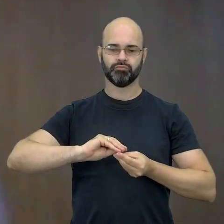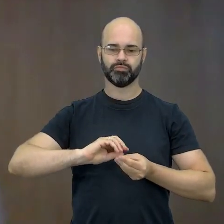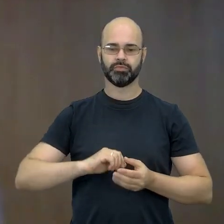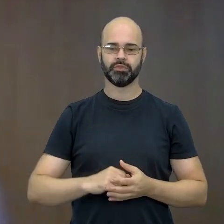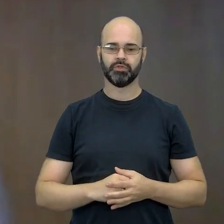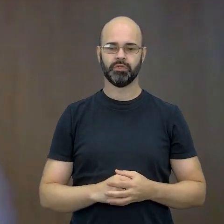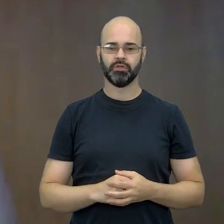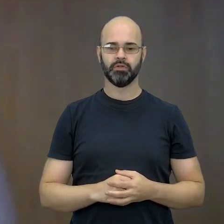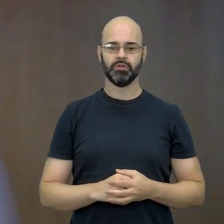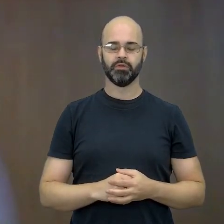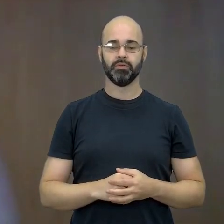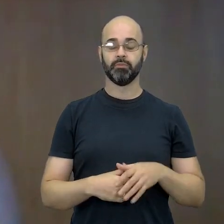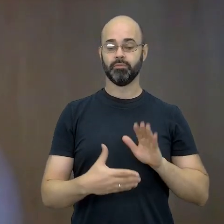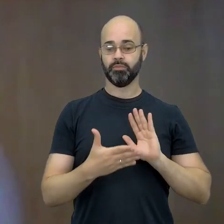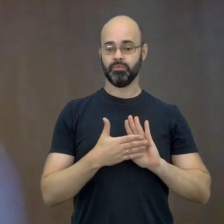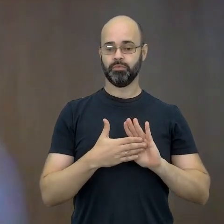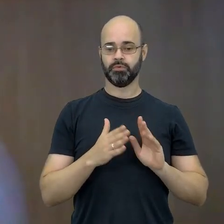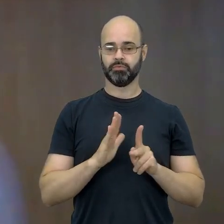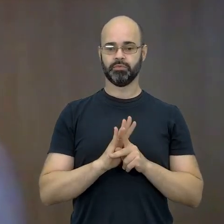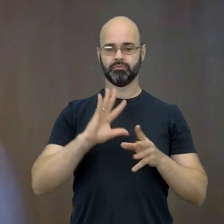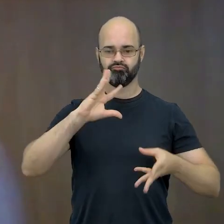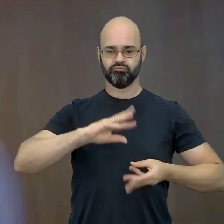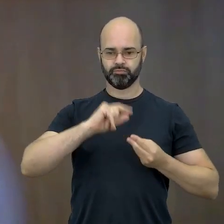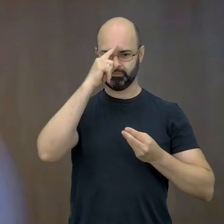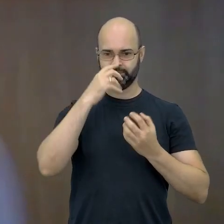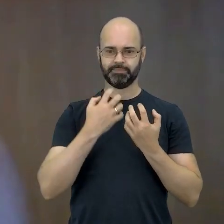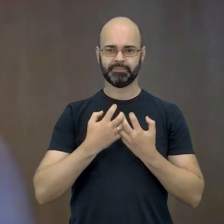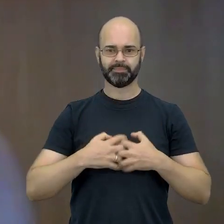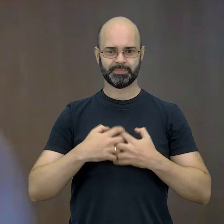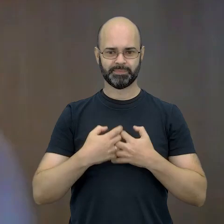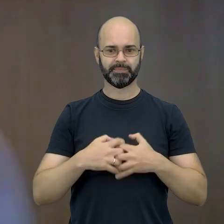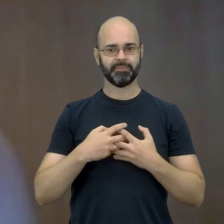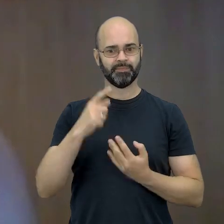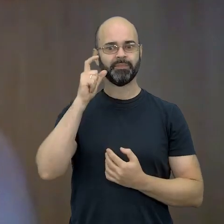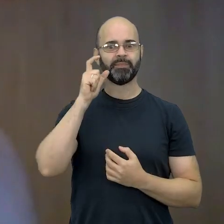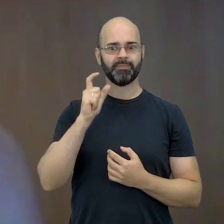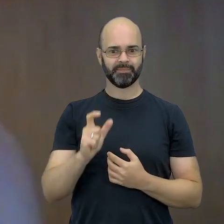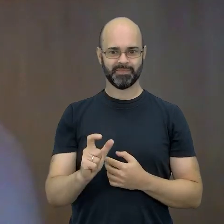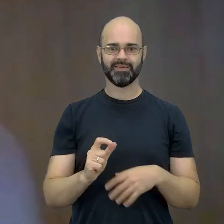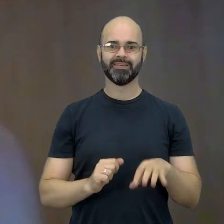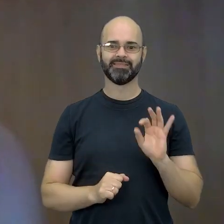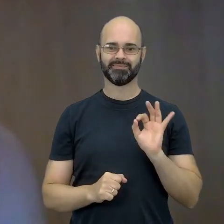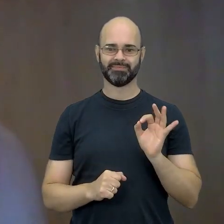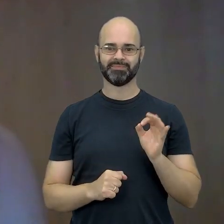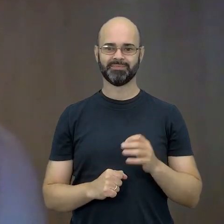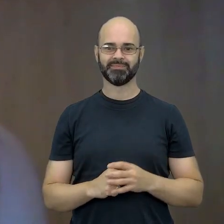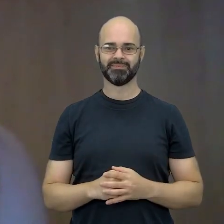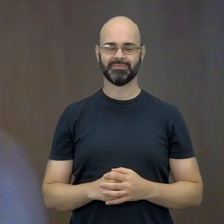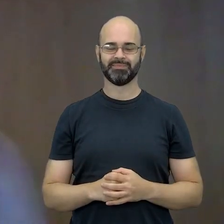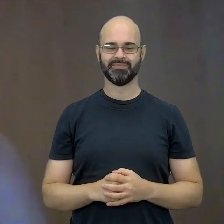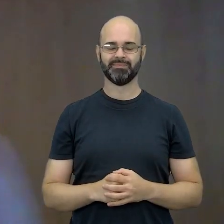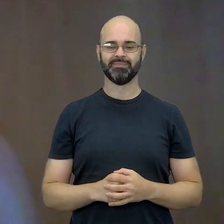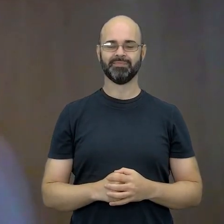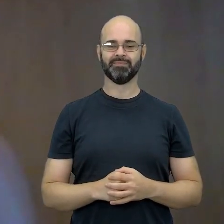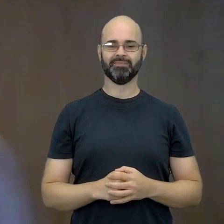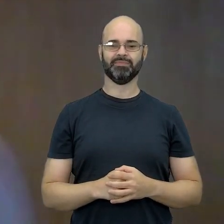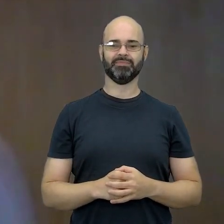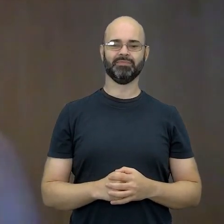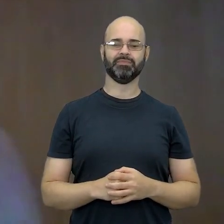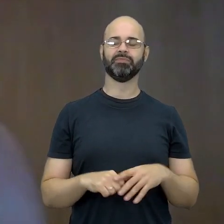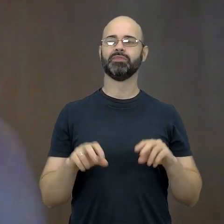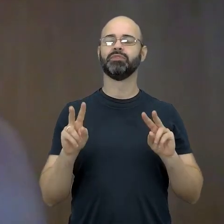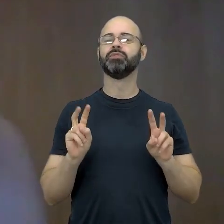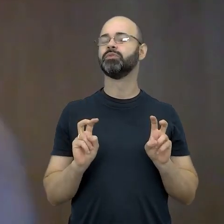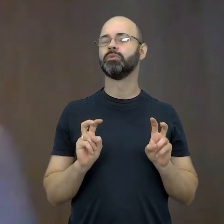proposta de sistematização aí em relação a essa reflexão tão interessante, não é? Que diz respeito, então, a